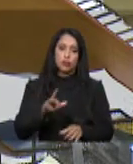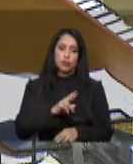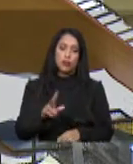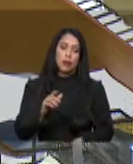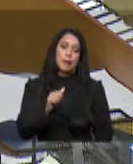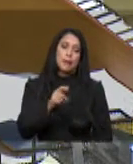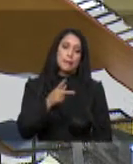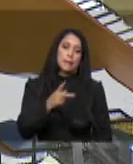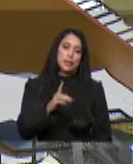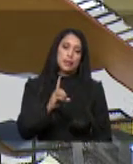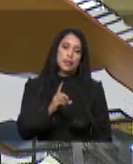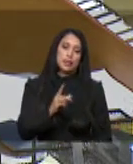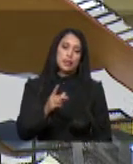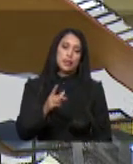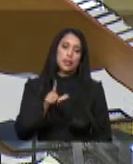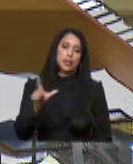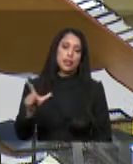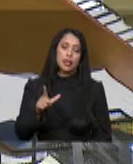PDL 28/2020.